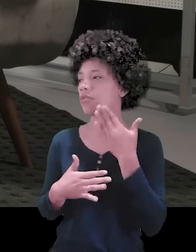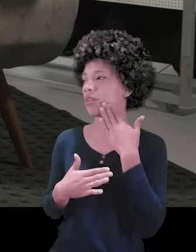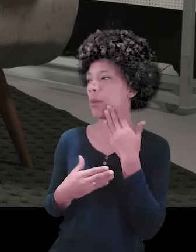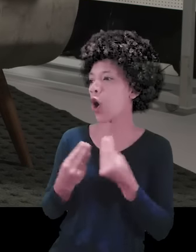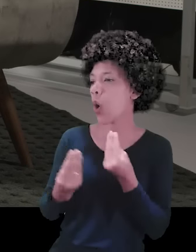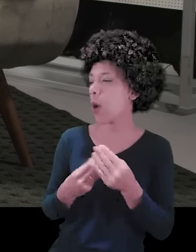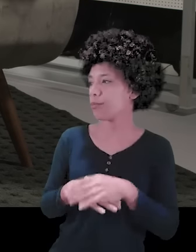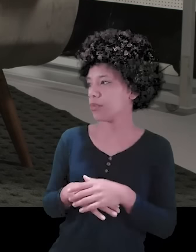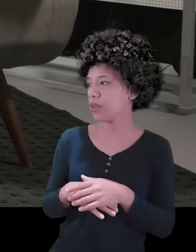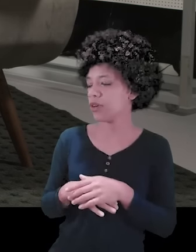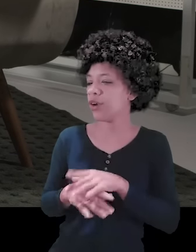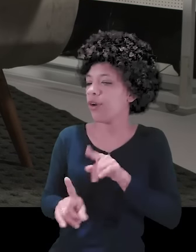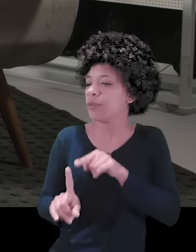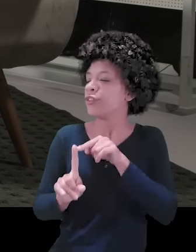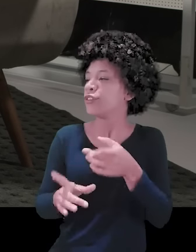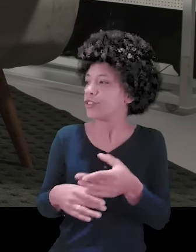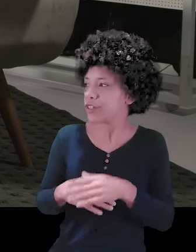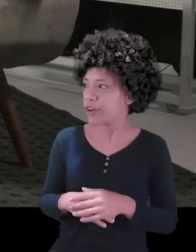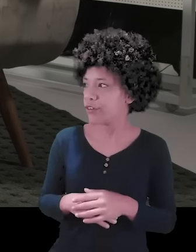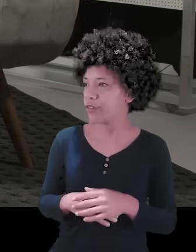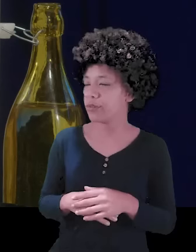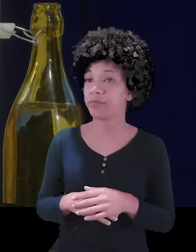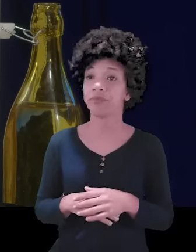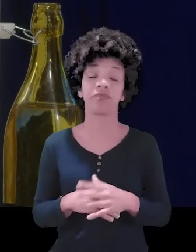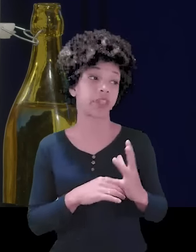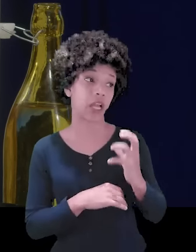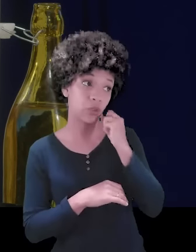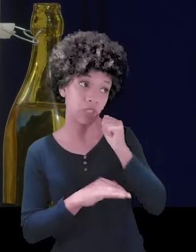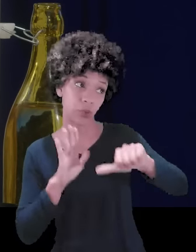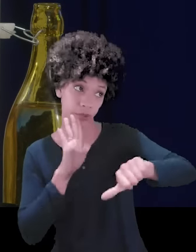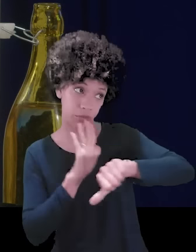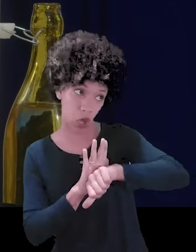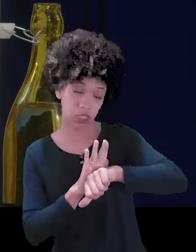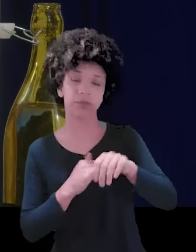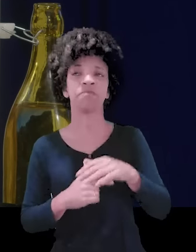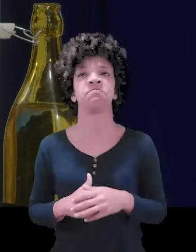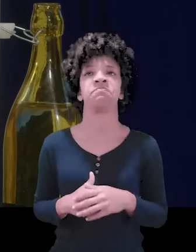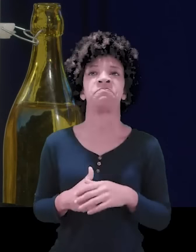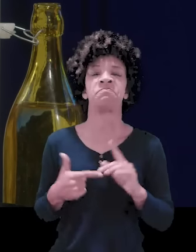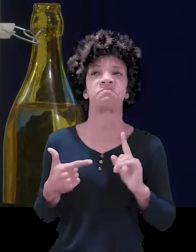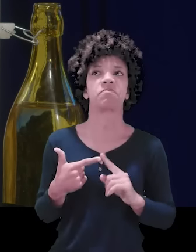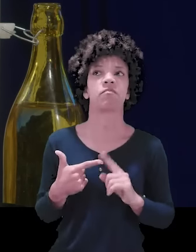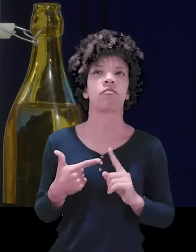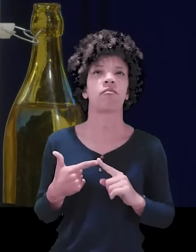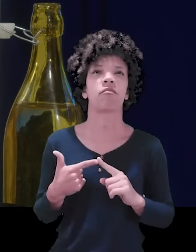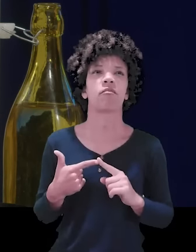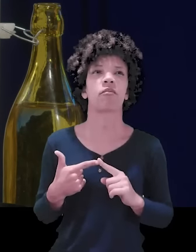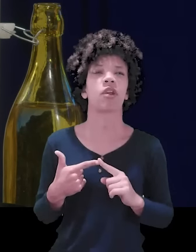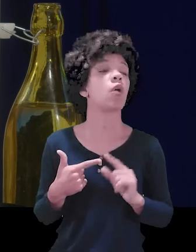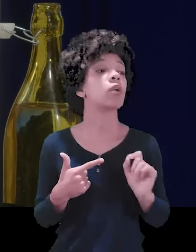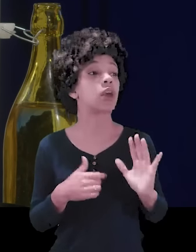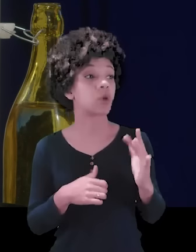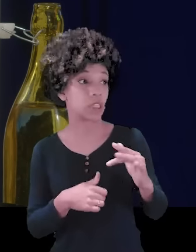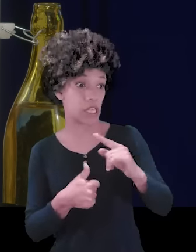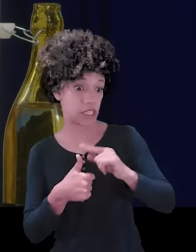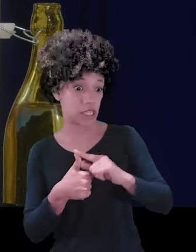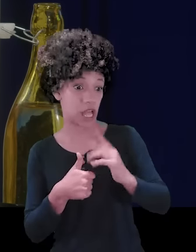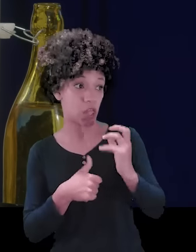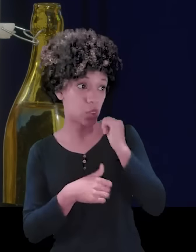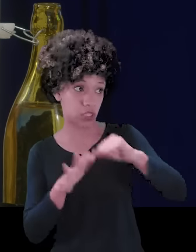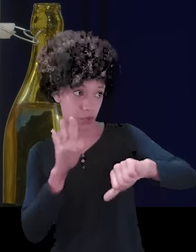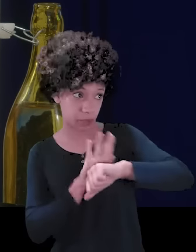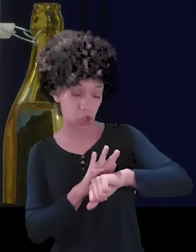os objetos de adoção ilegal é o que acontece na adoção